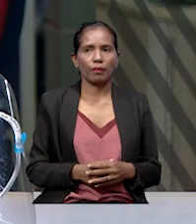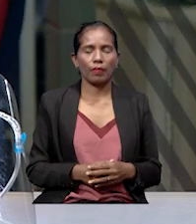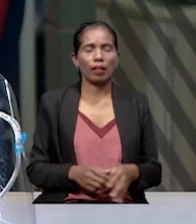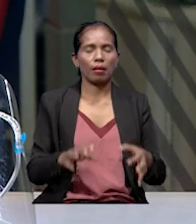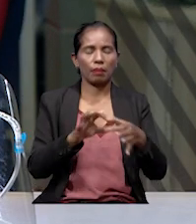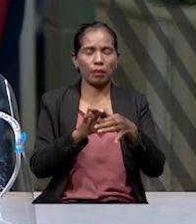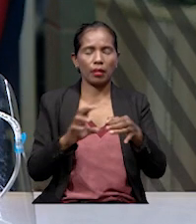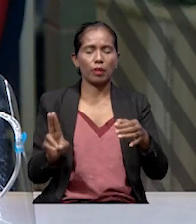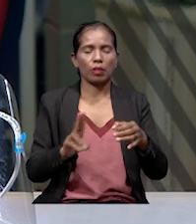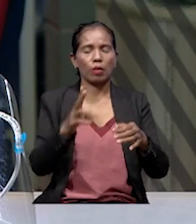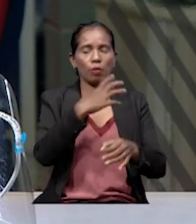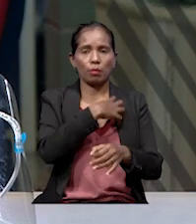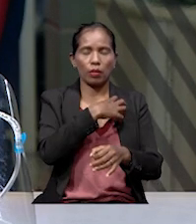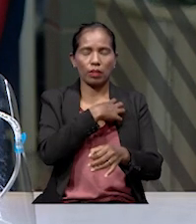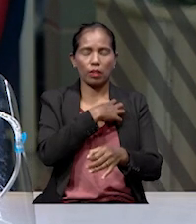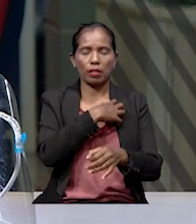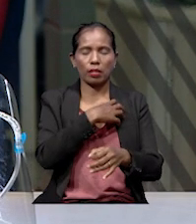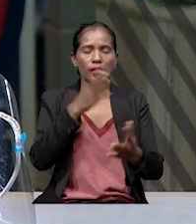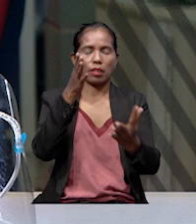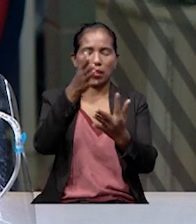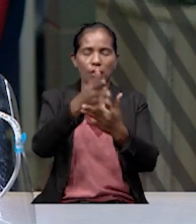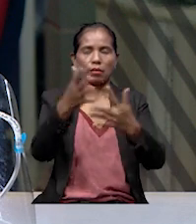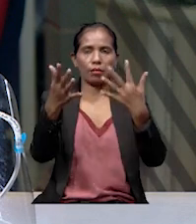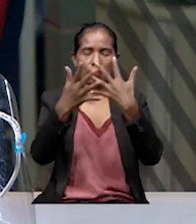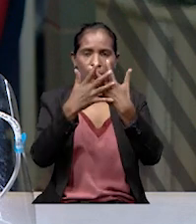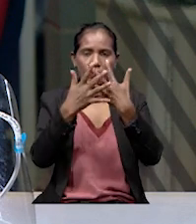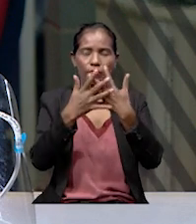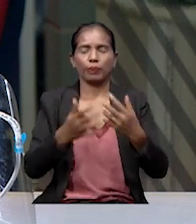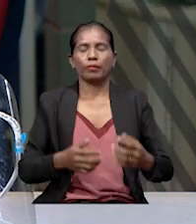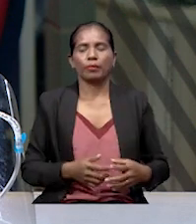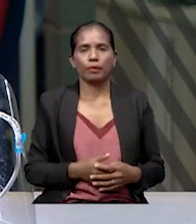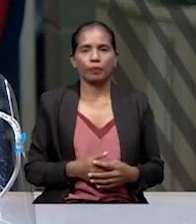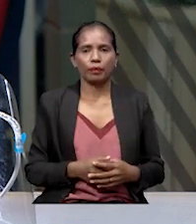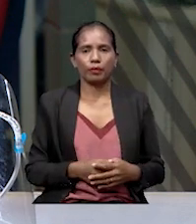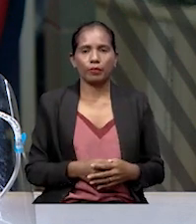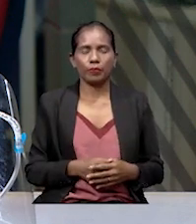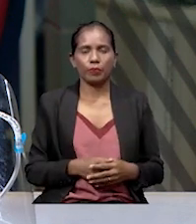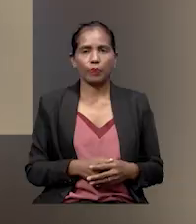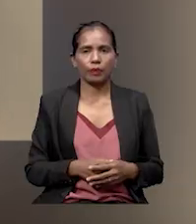Membro Unidade Polícia Marítima Nainém toma prisão preventiva.